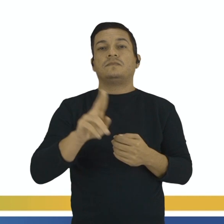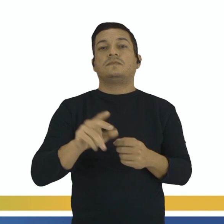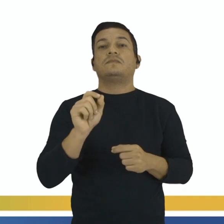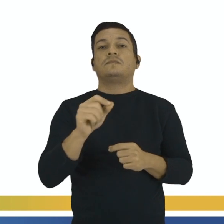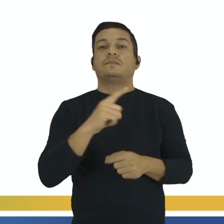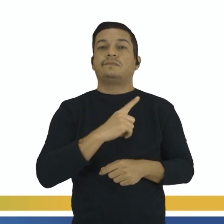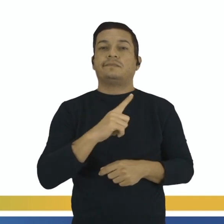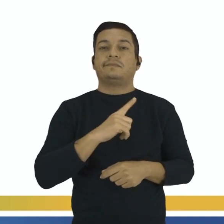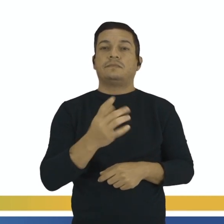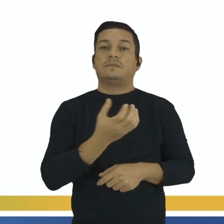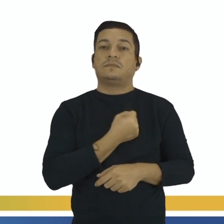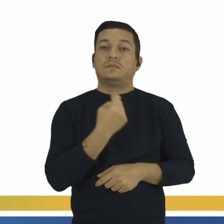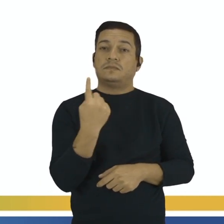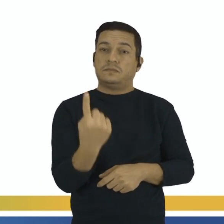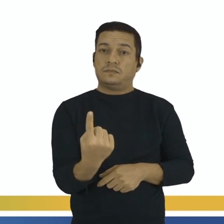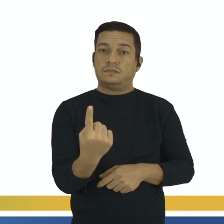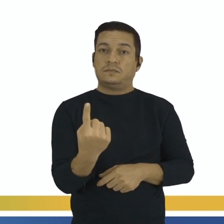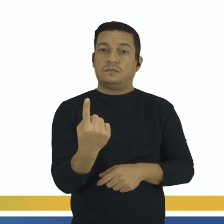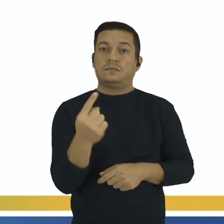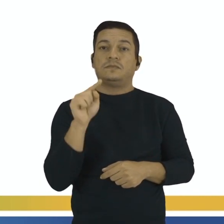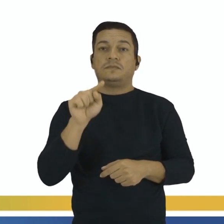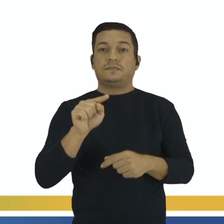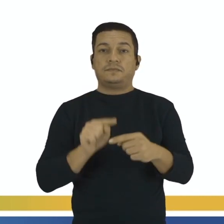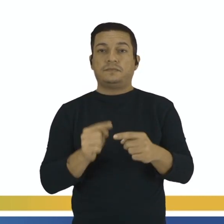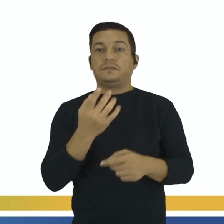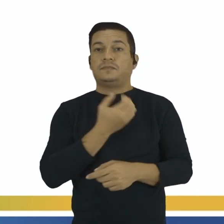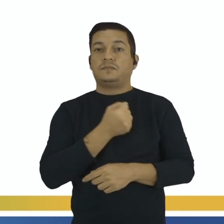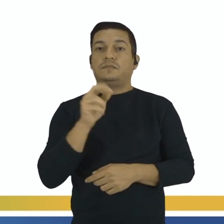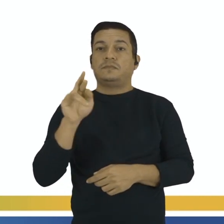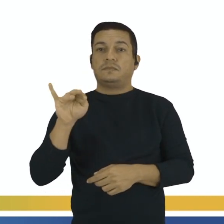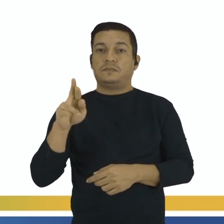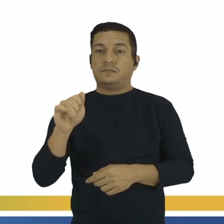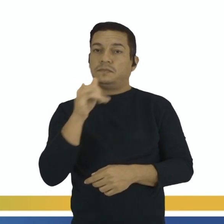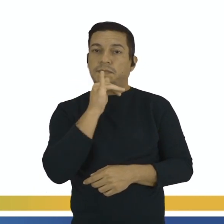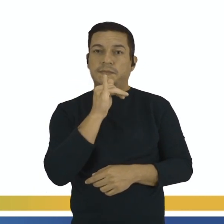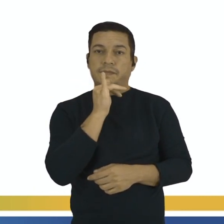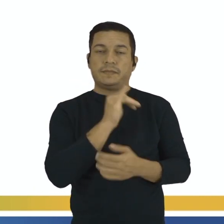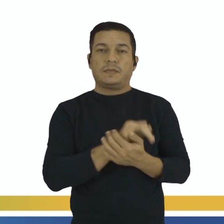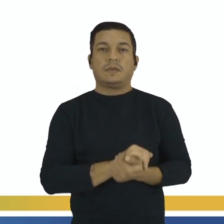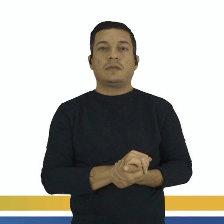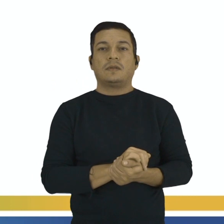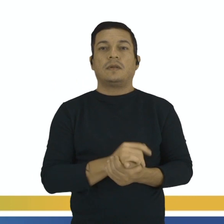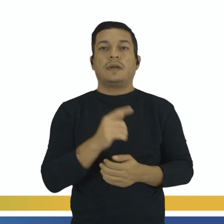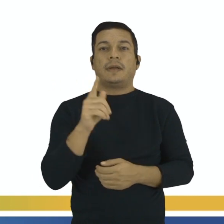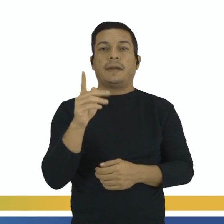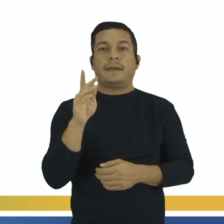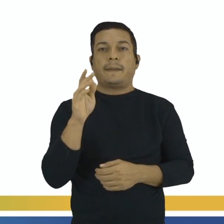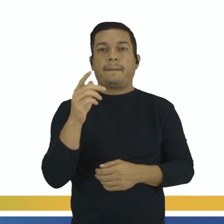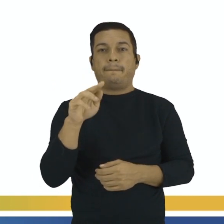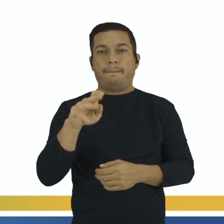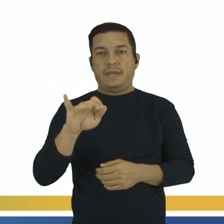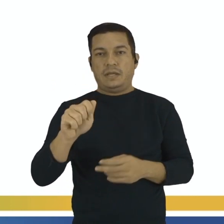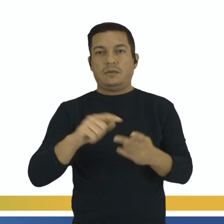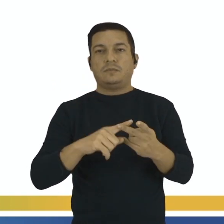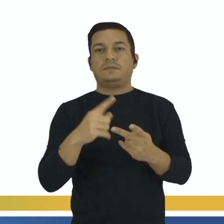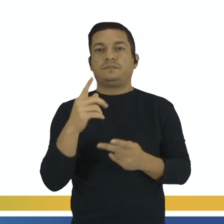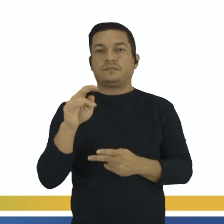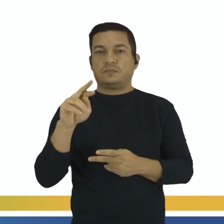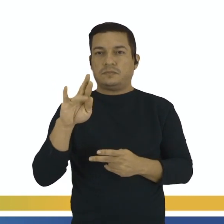que tinham o número 1 dividido por um número inteiro, como por exemplo, meio,